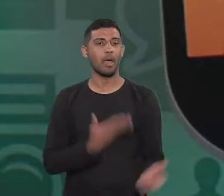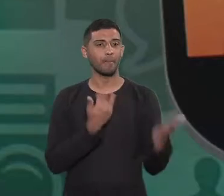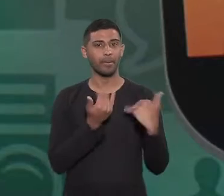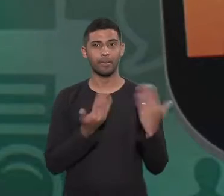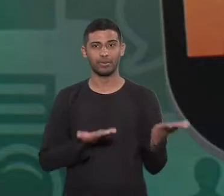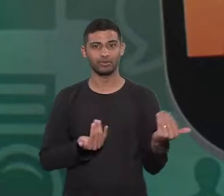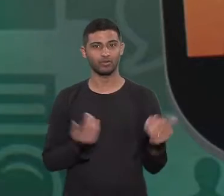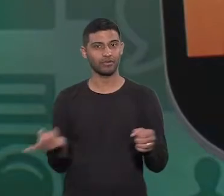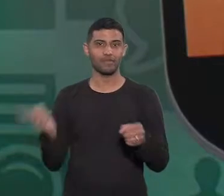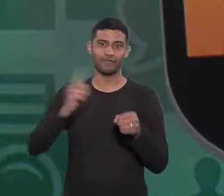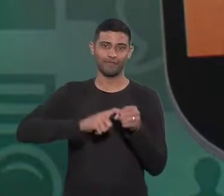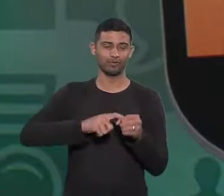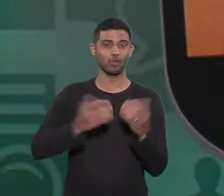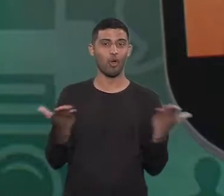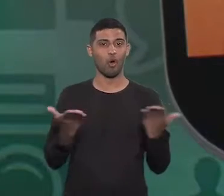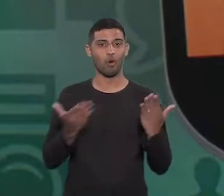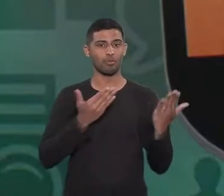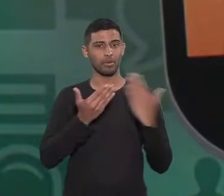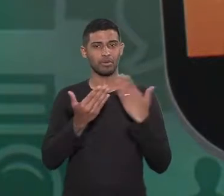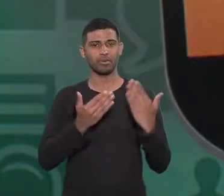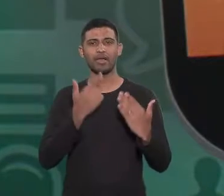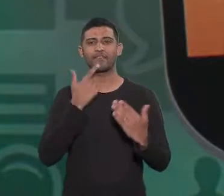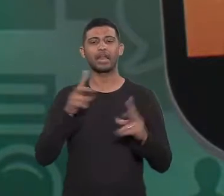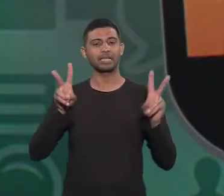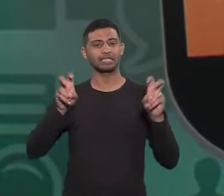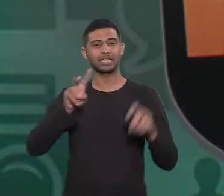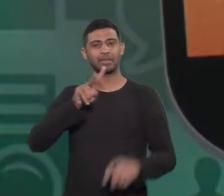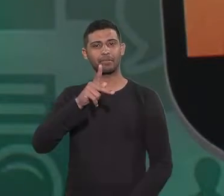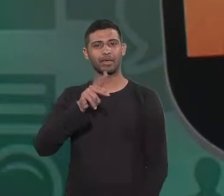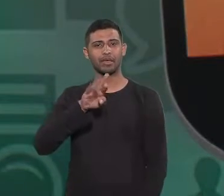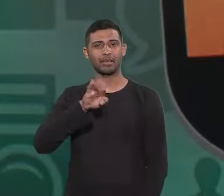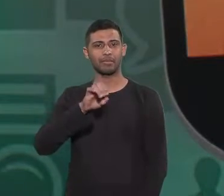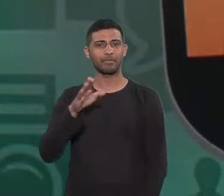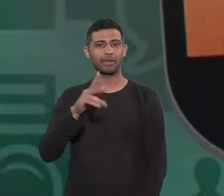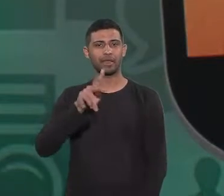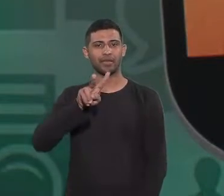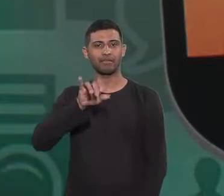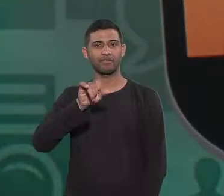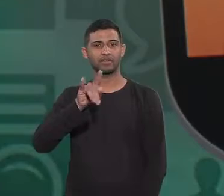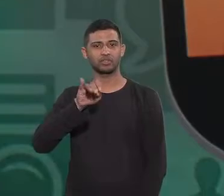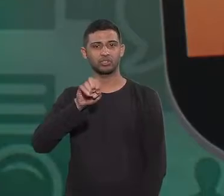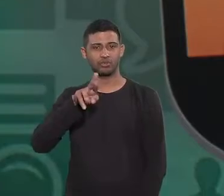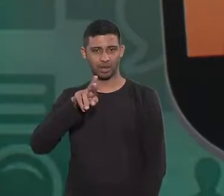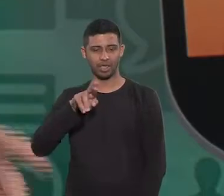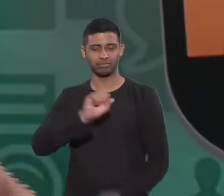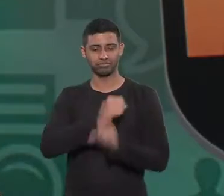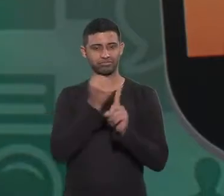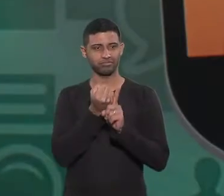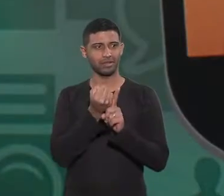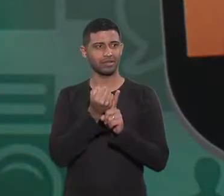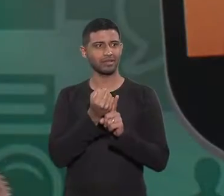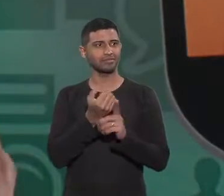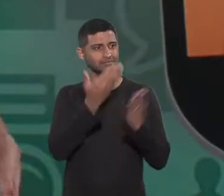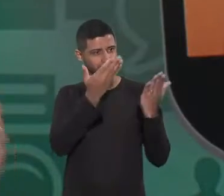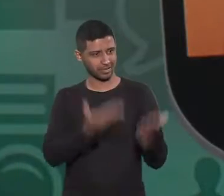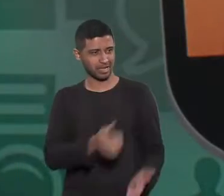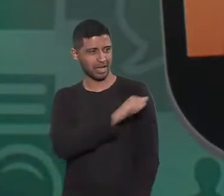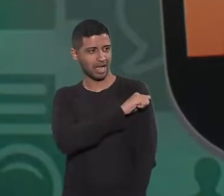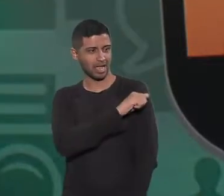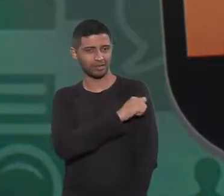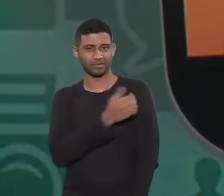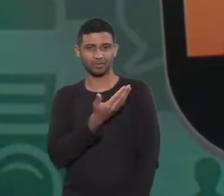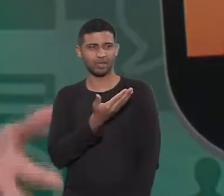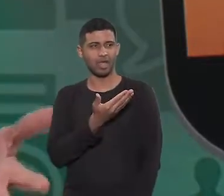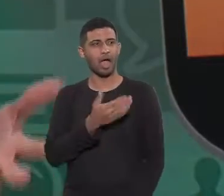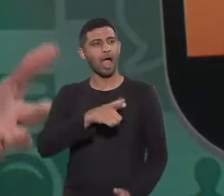O Papo de Juventude está de volta conversando hoje sobre o pré-vestibular social. Brian, no bloco anterior a gente estava falando sobre